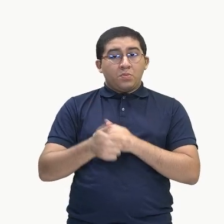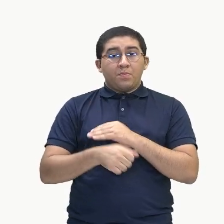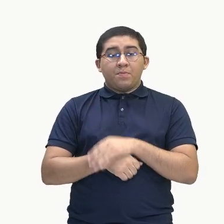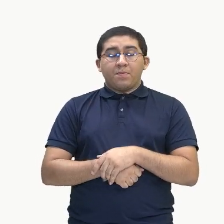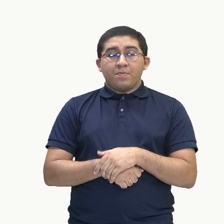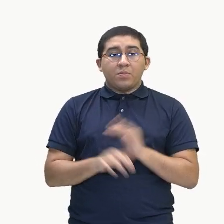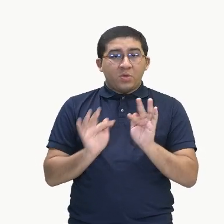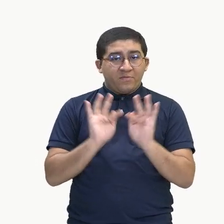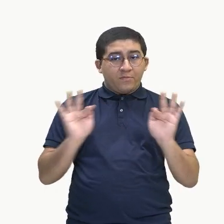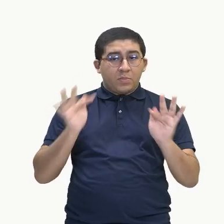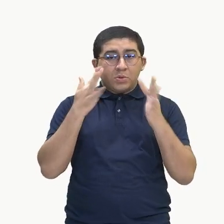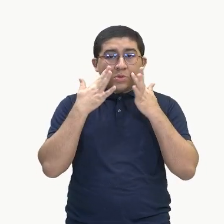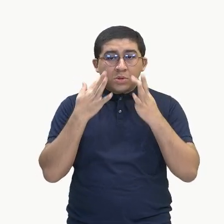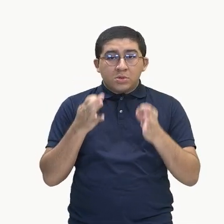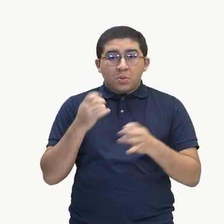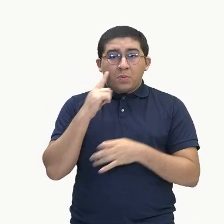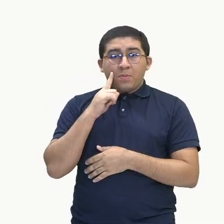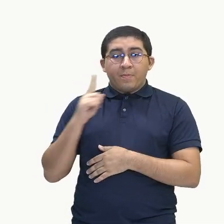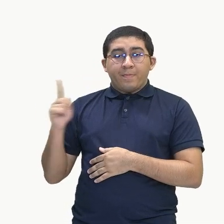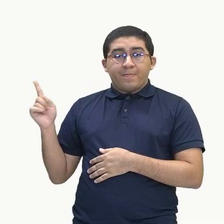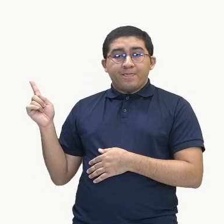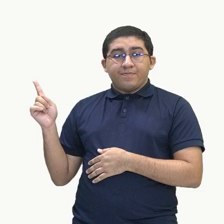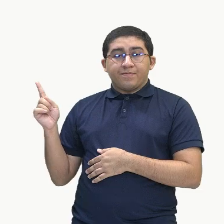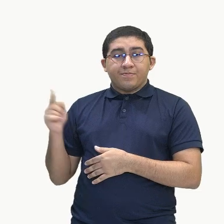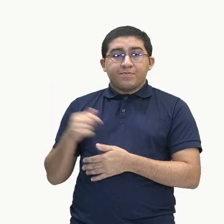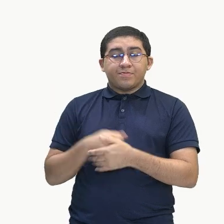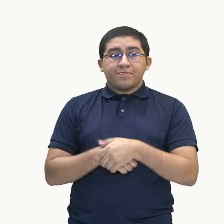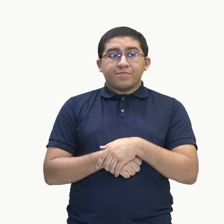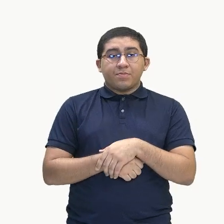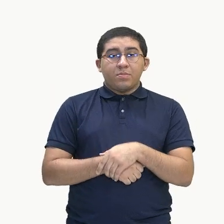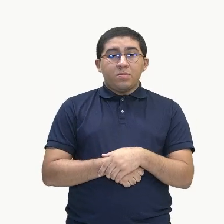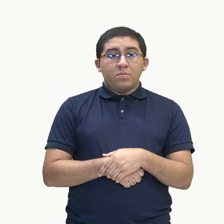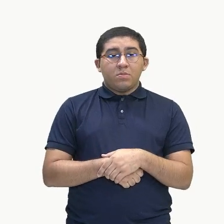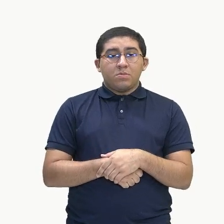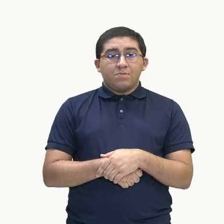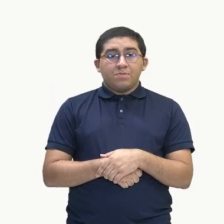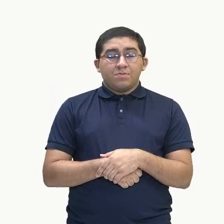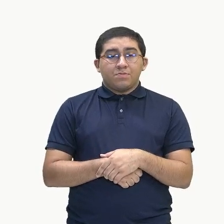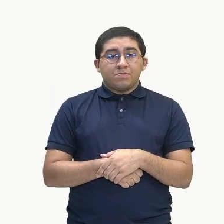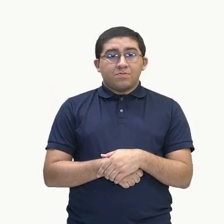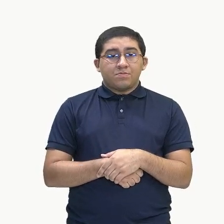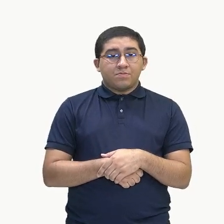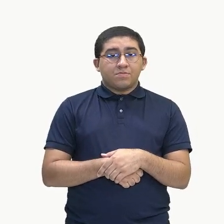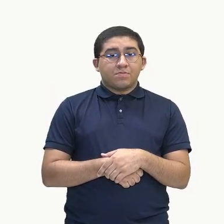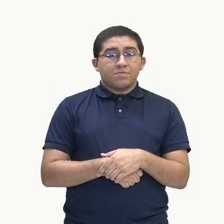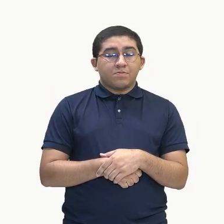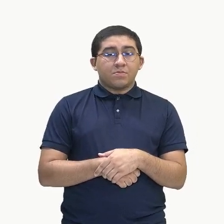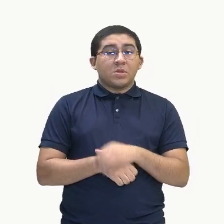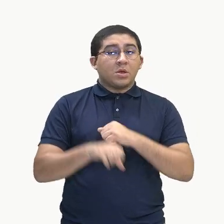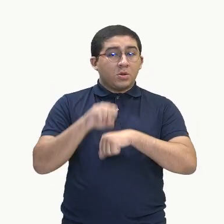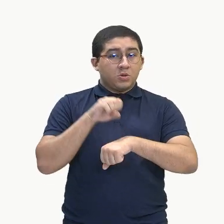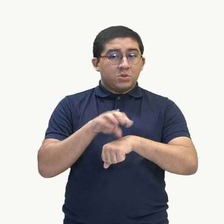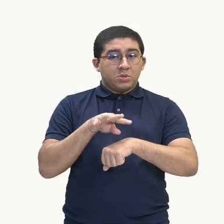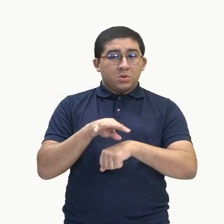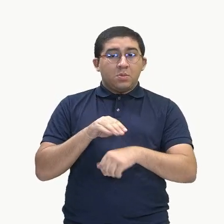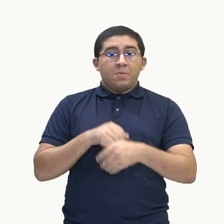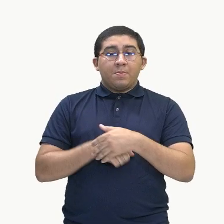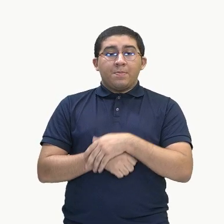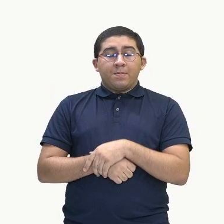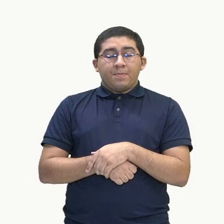while I read a book, my brother video games. Outra dica,